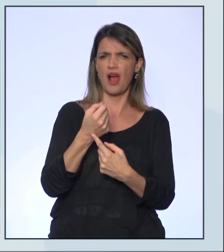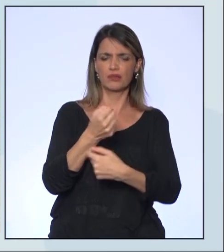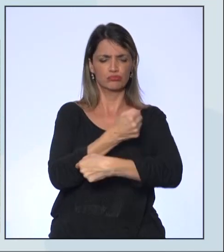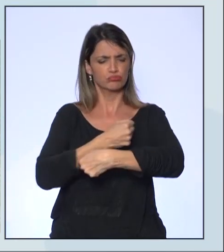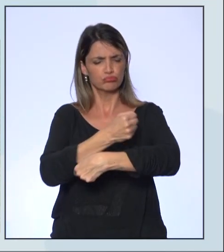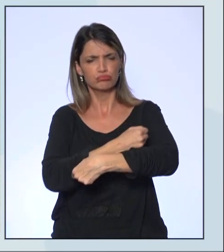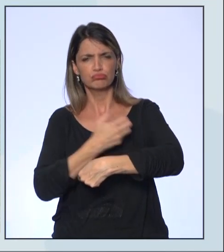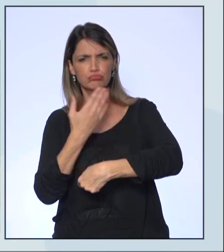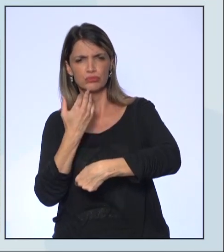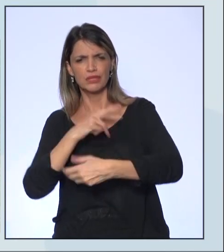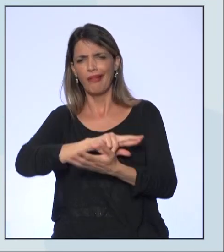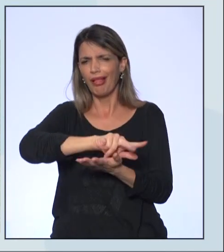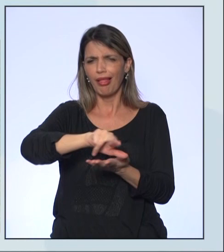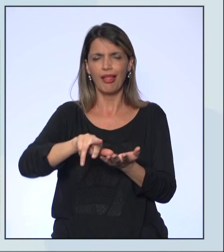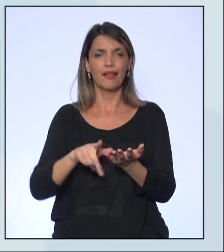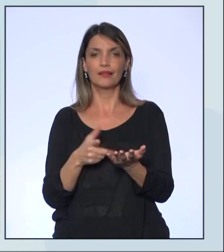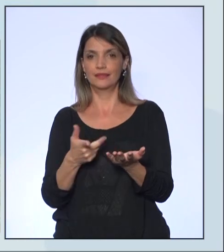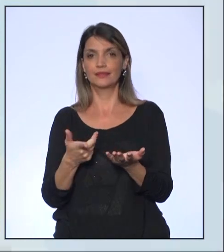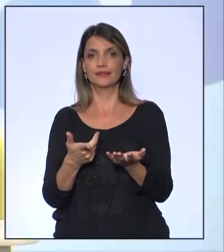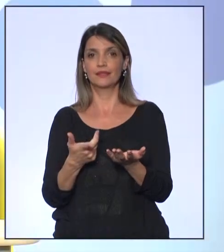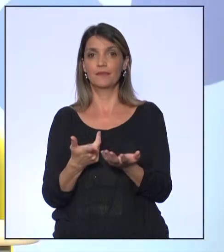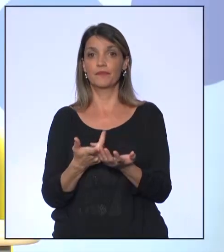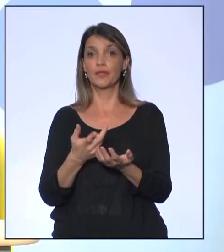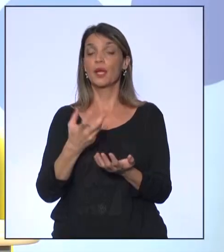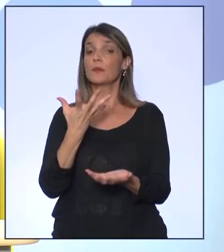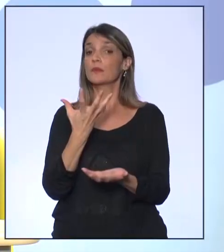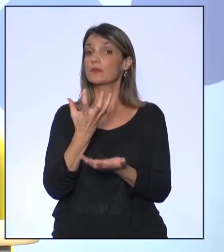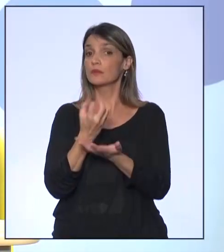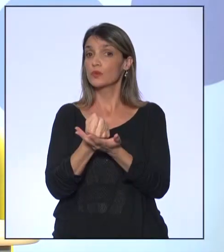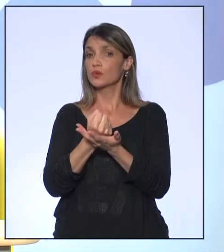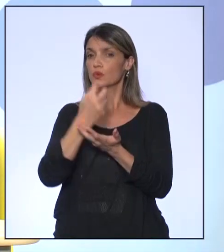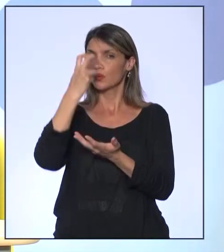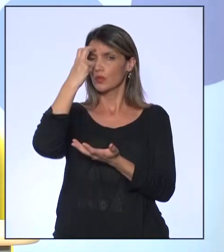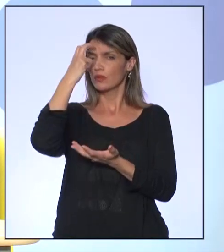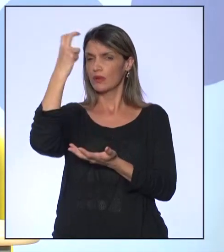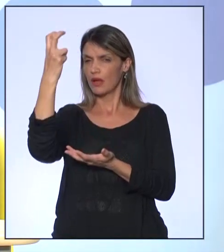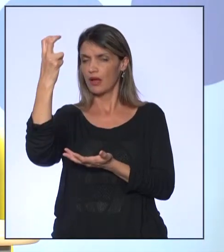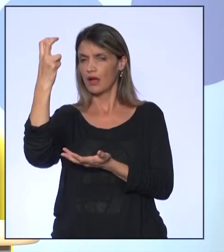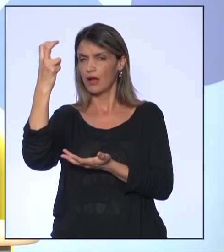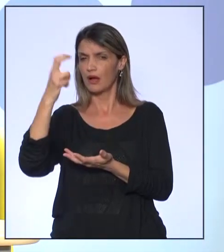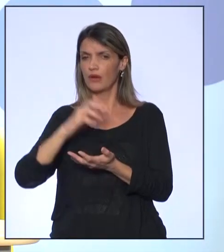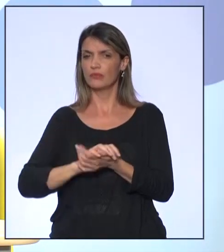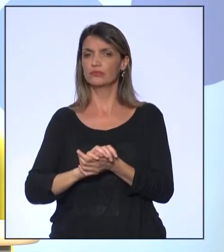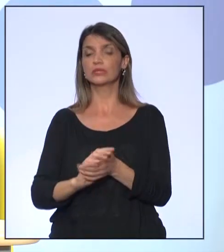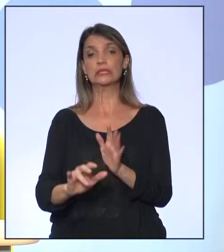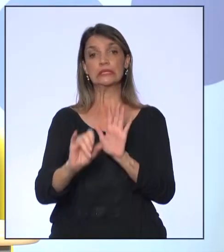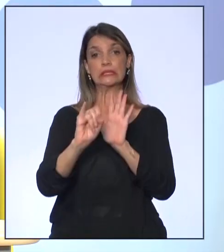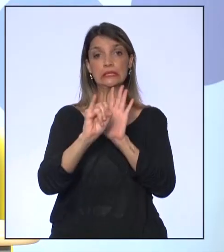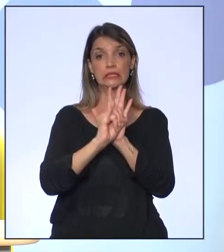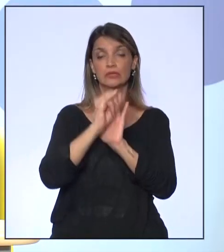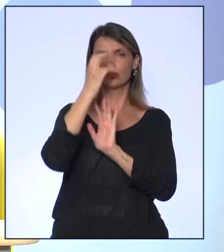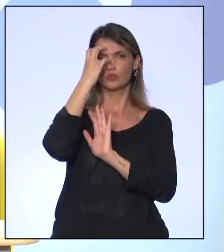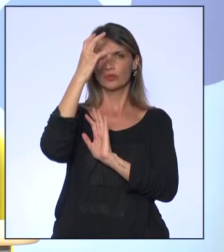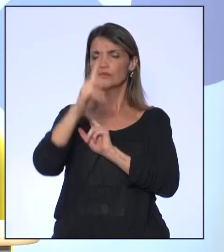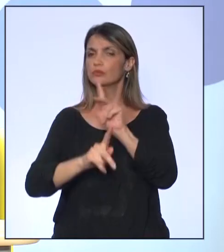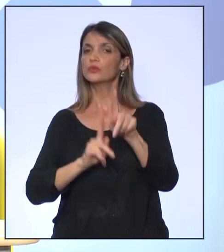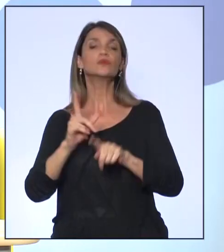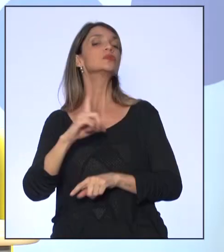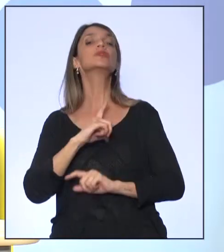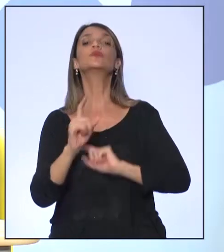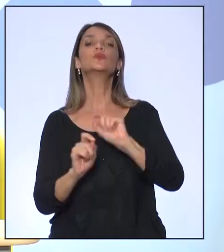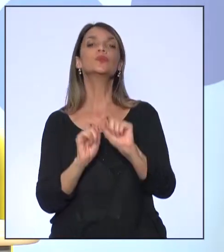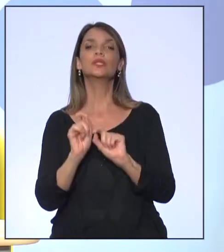Então, fazendo parte do patrimônio cultural, da herança cultural e da identidade cultural de um povo, nós temos